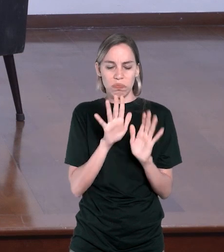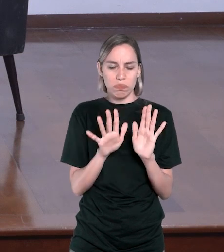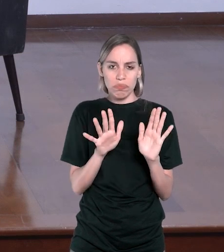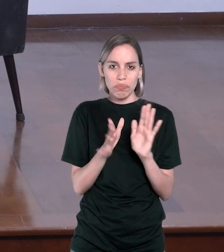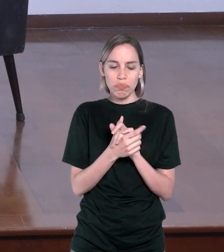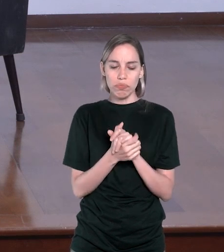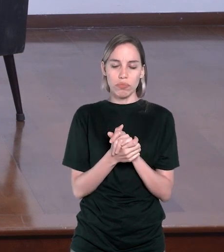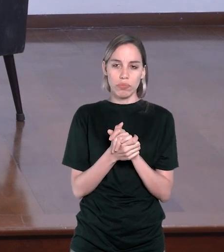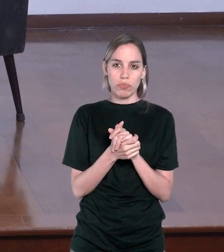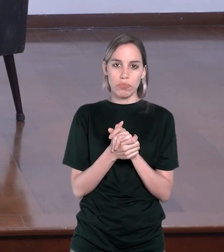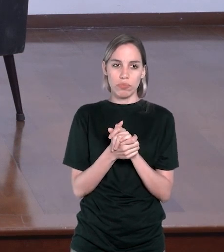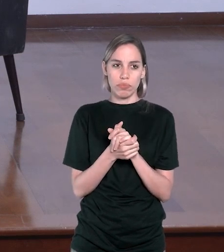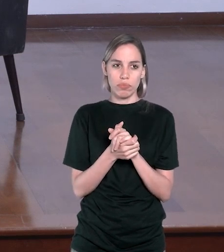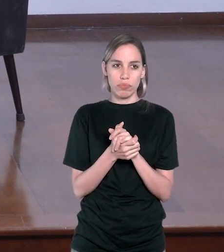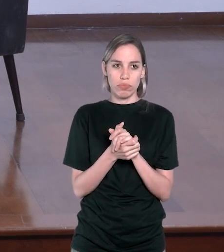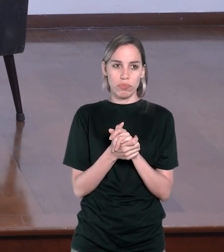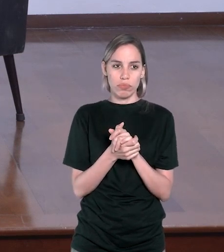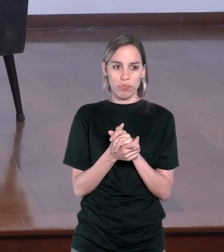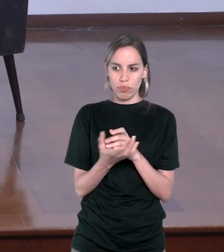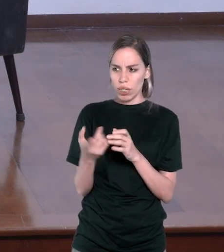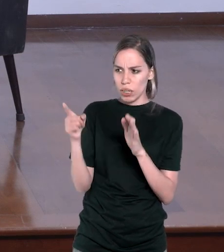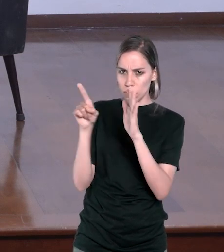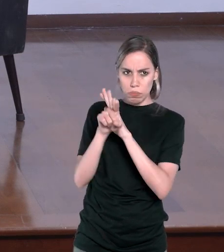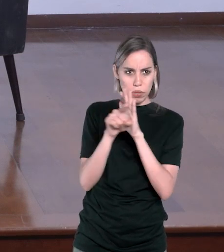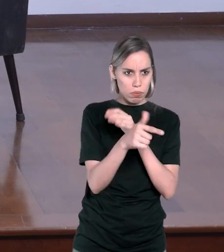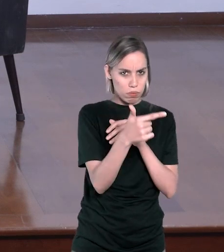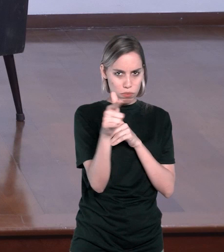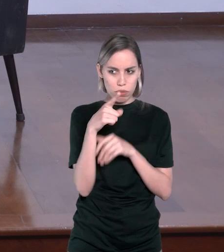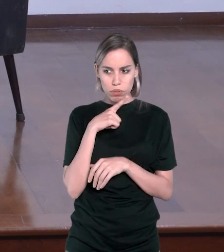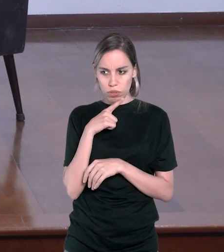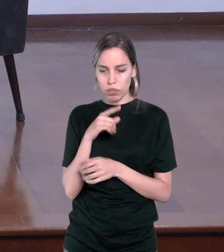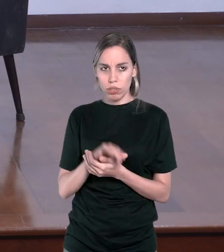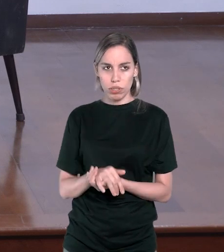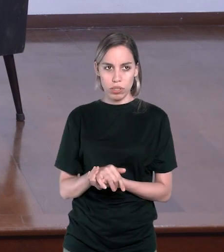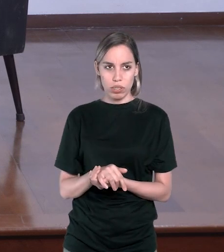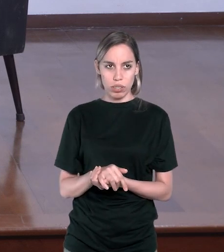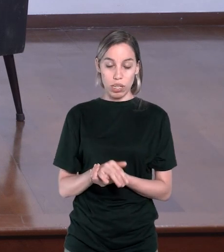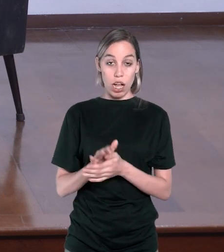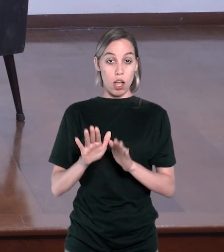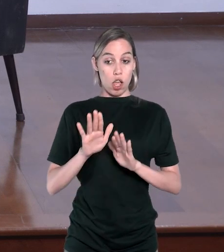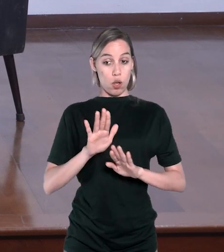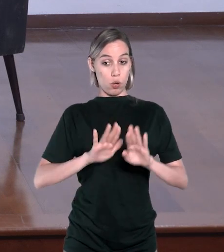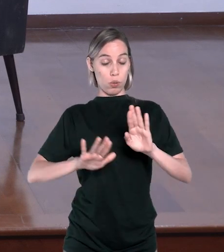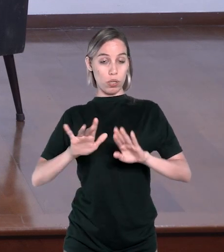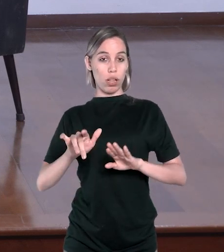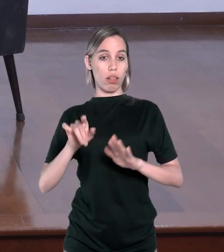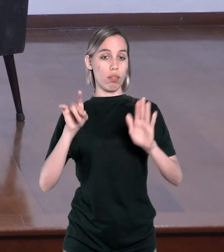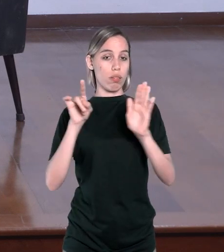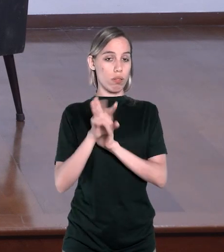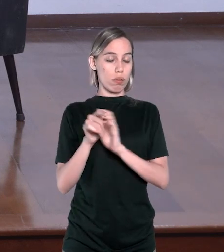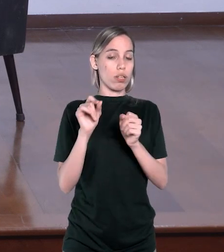gente? Juan, você vai ter que fazer uma pergunta aqui hoje, um grande desafio da sua vida. E cuidado com a pergunta que você vai fazer.